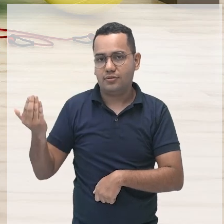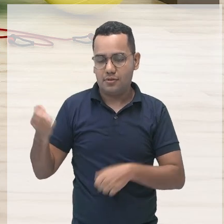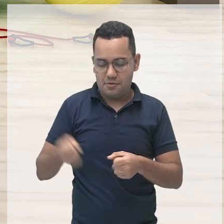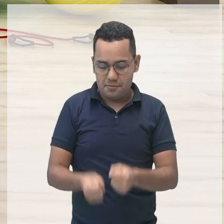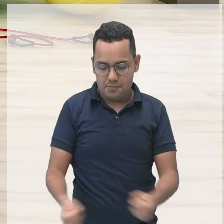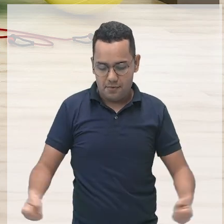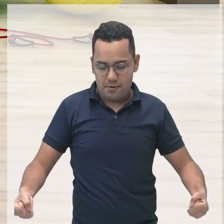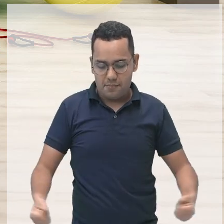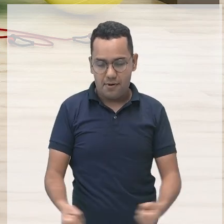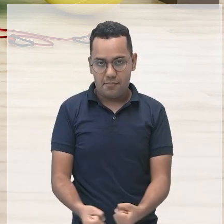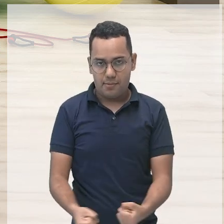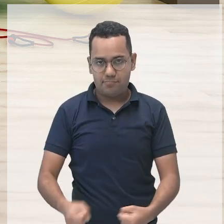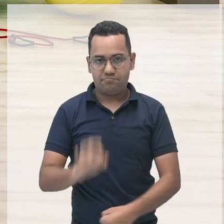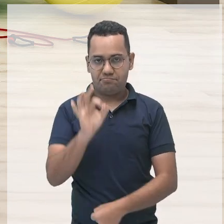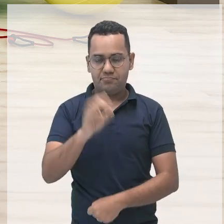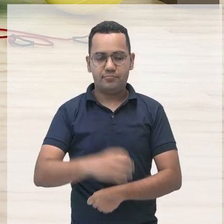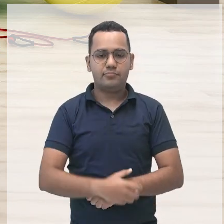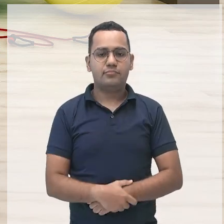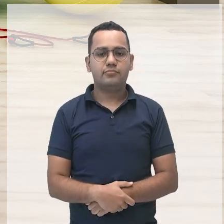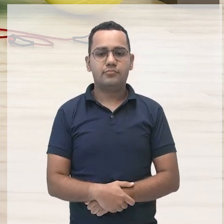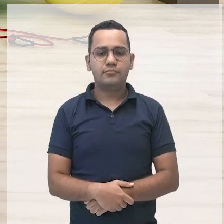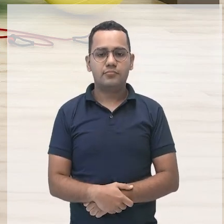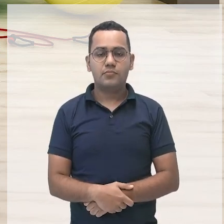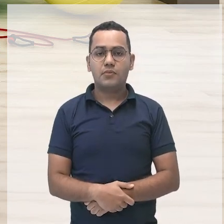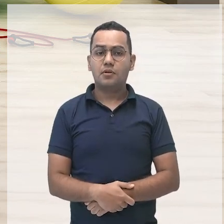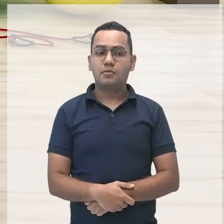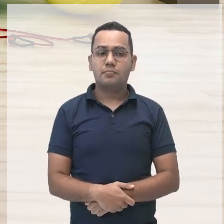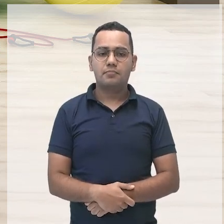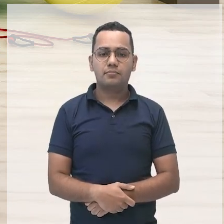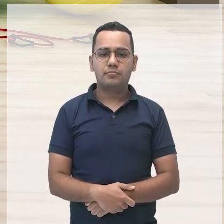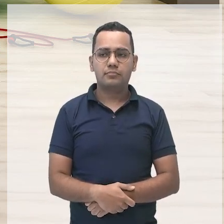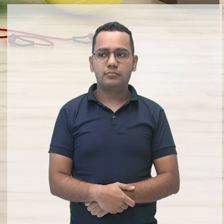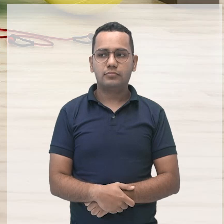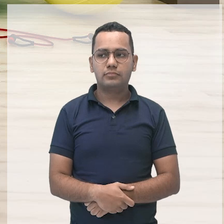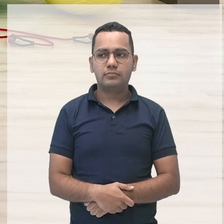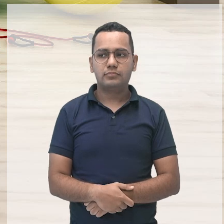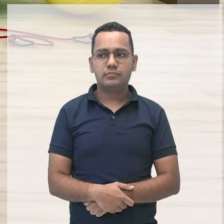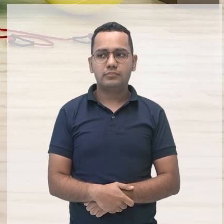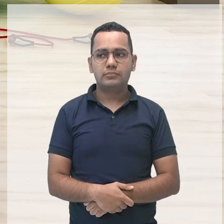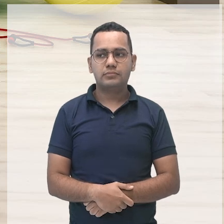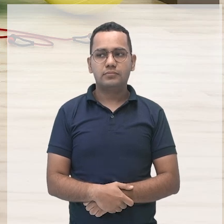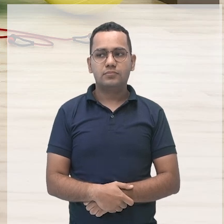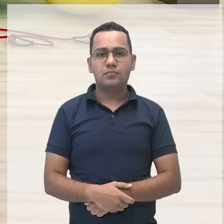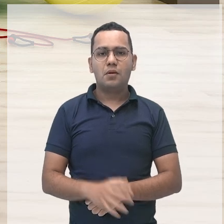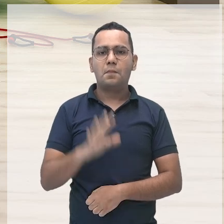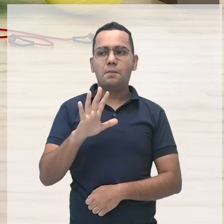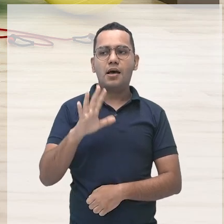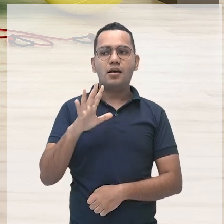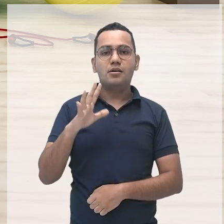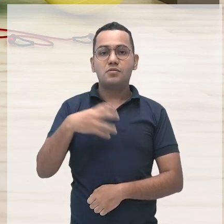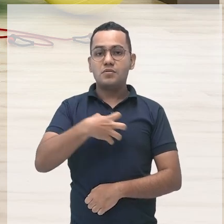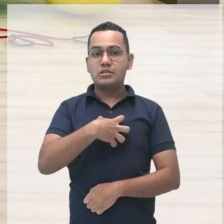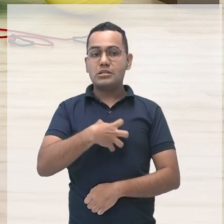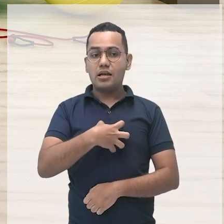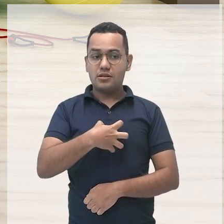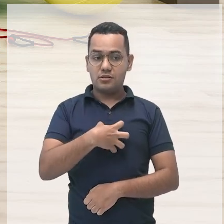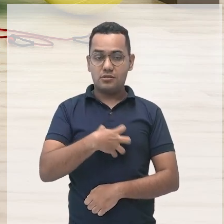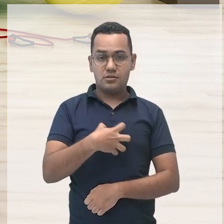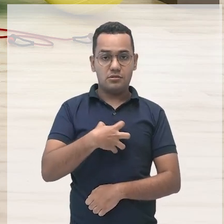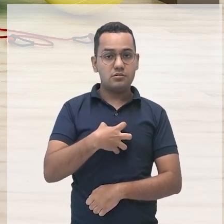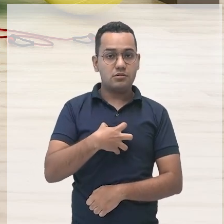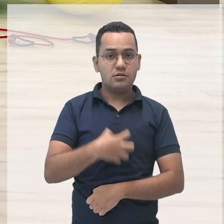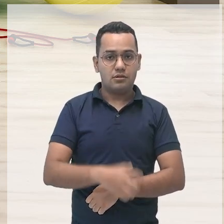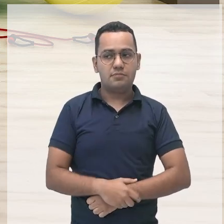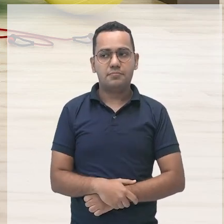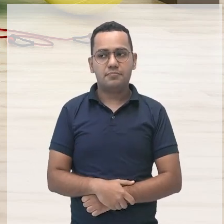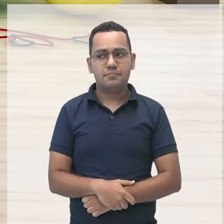volta, abre e volta, ok? Nesse caso, você vai estar sentindo a musculatura das costas. Vou fazer de frente aqui para vocês